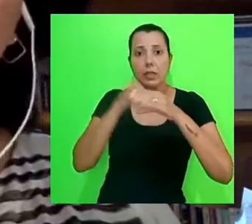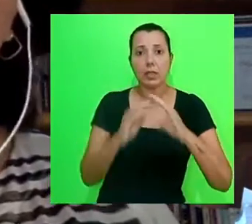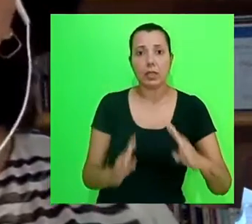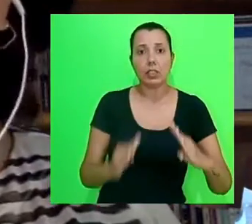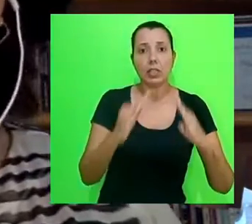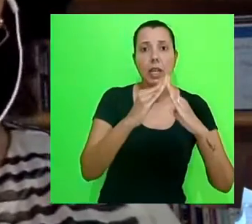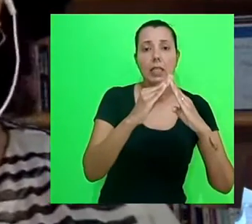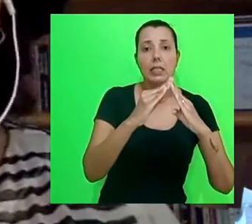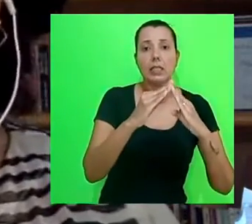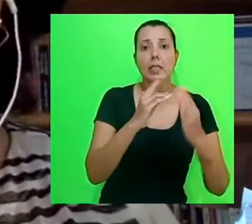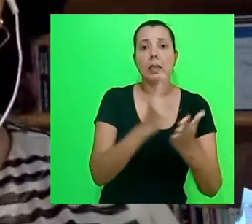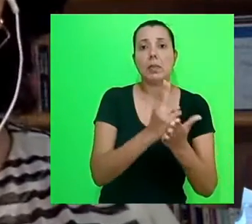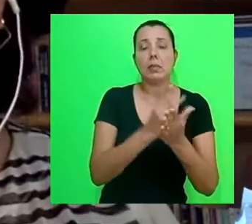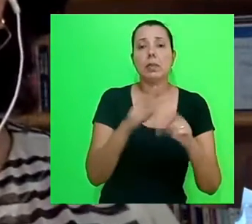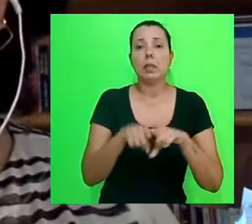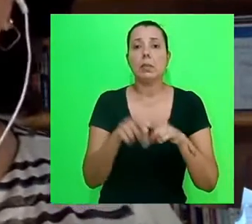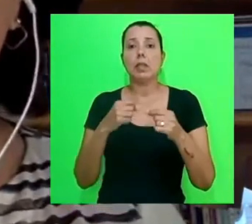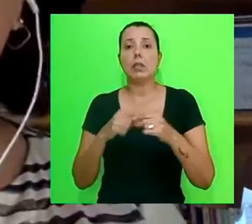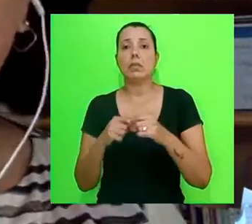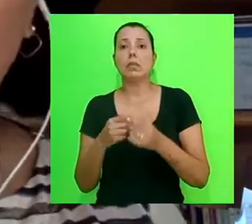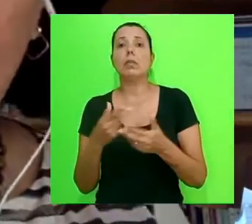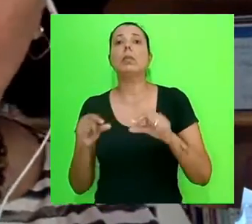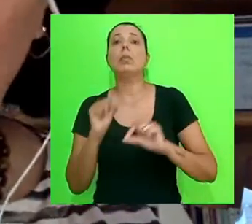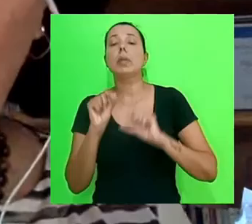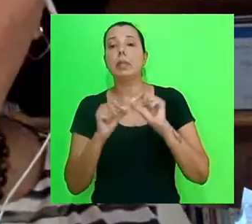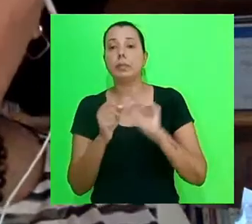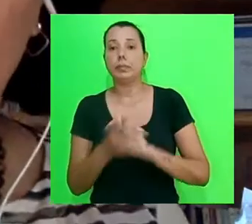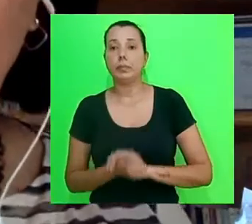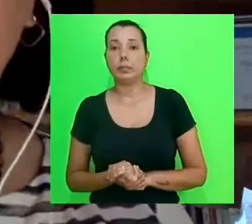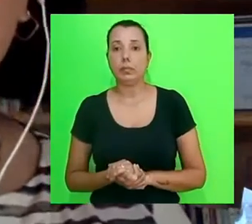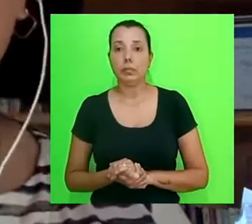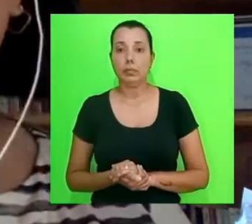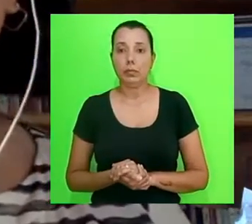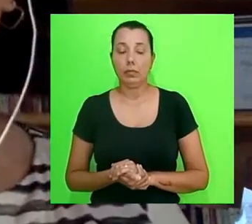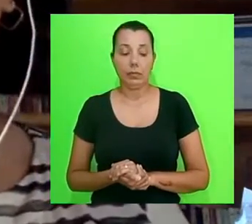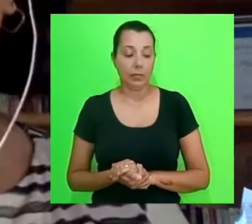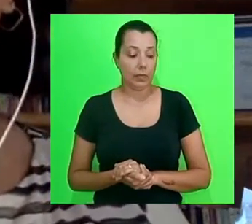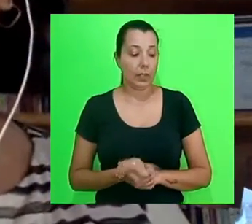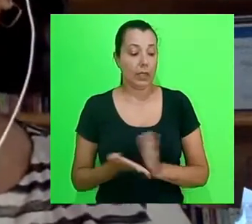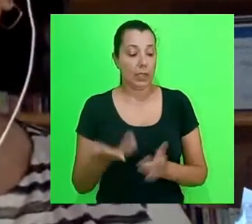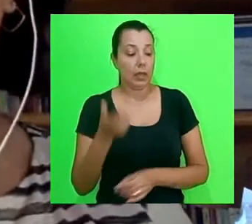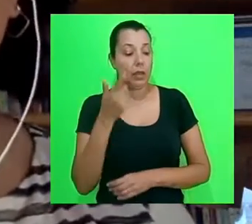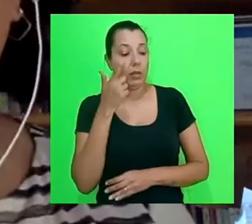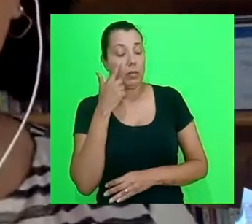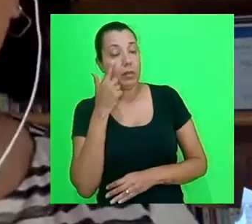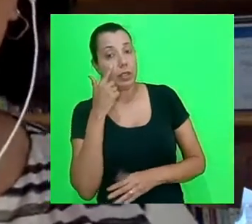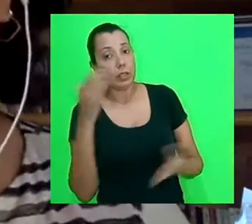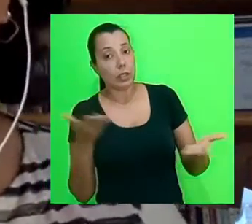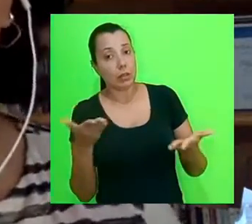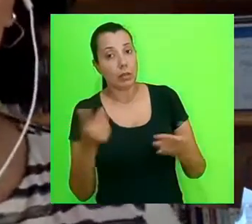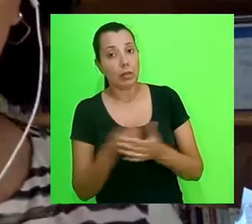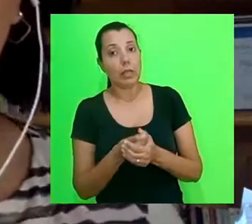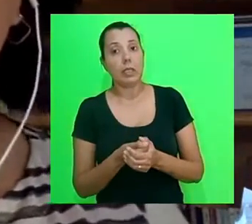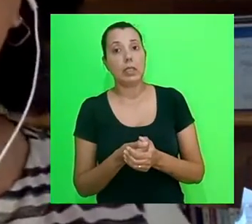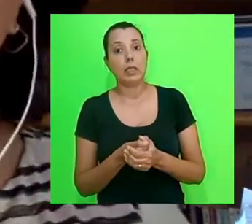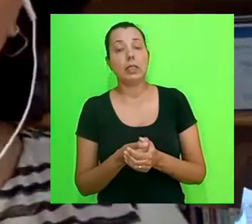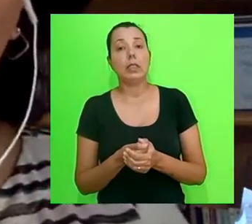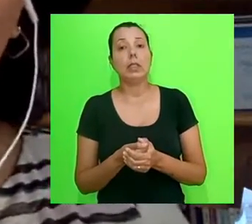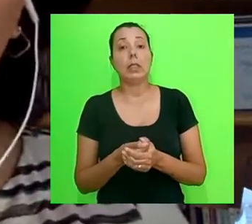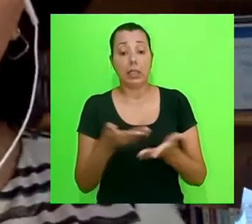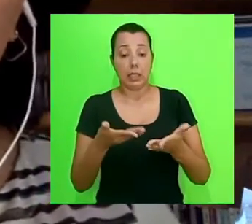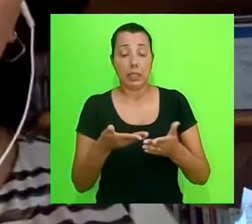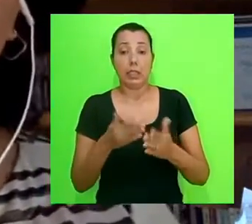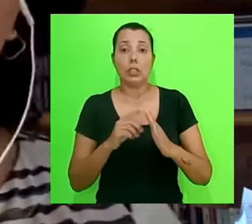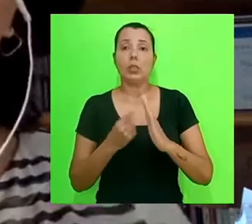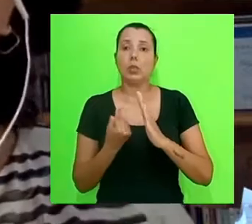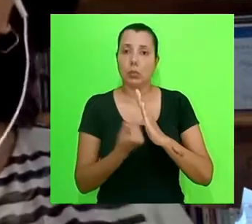extremamente complexo, porque a casa, o lar, que as mulheres já revelaram, mesmo antes